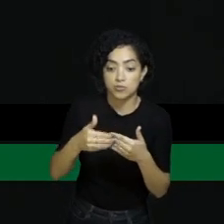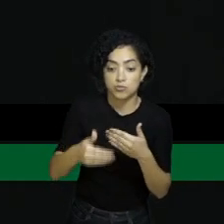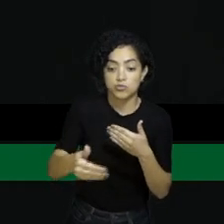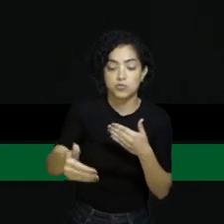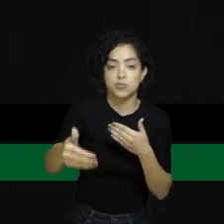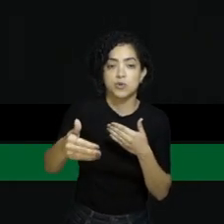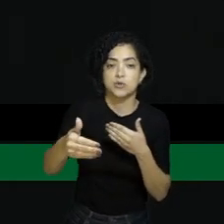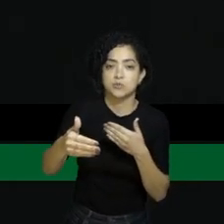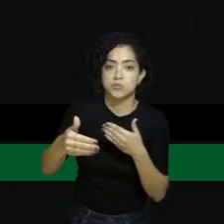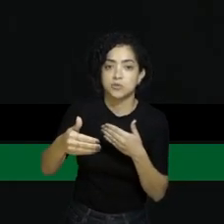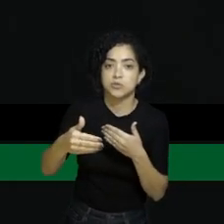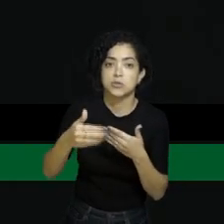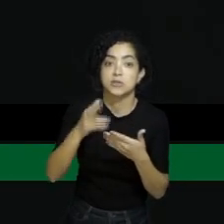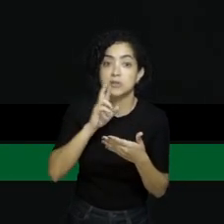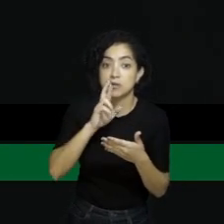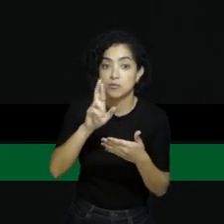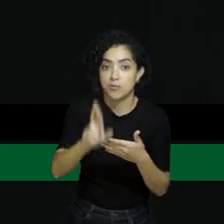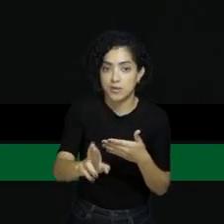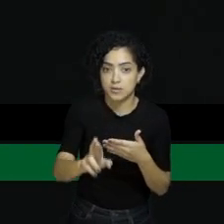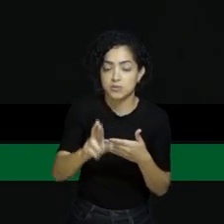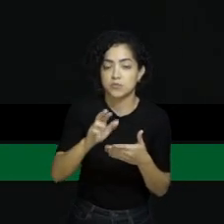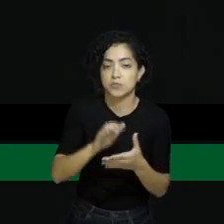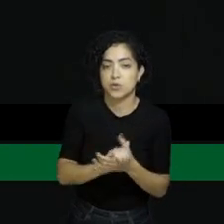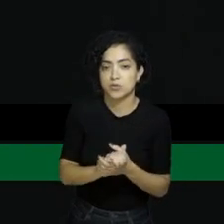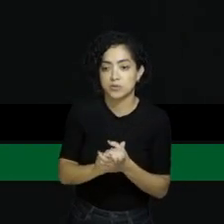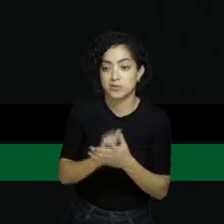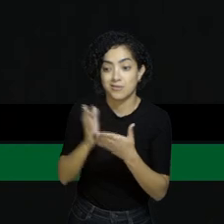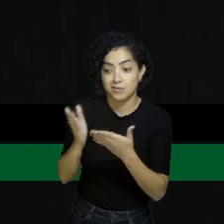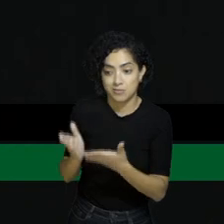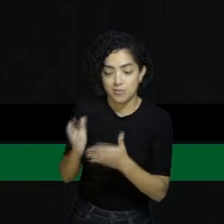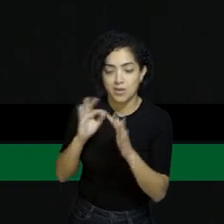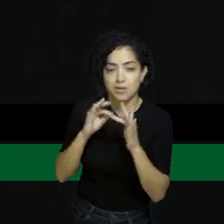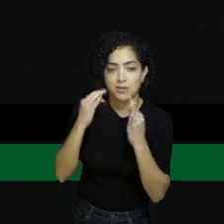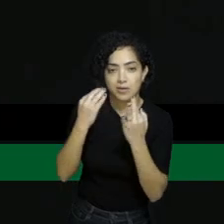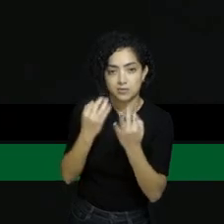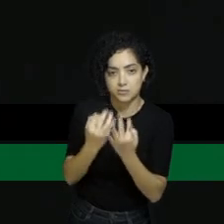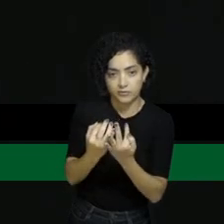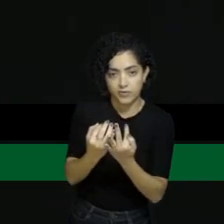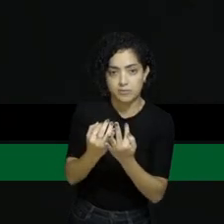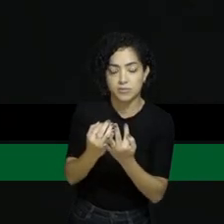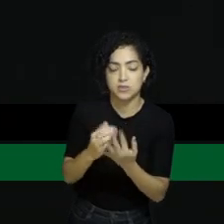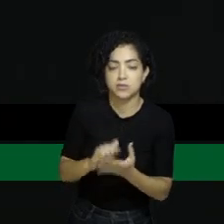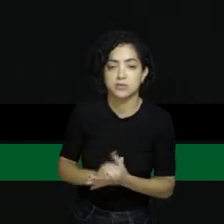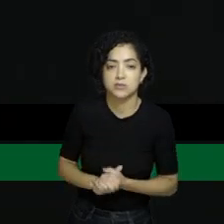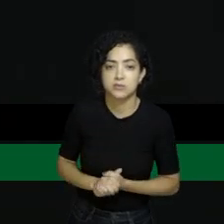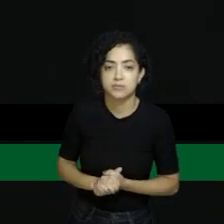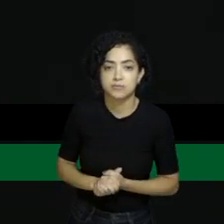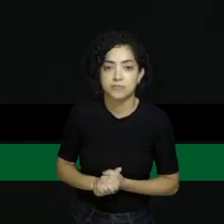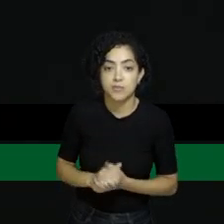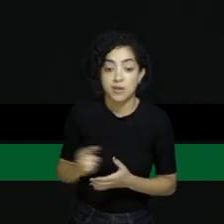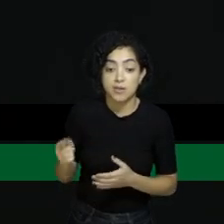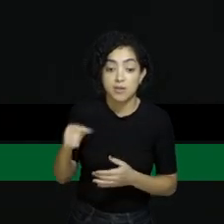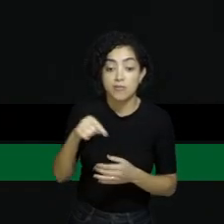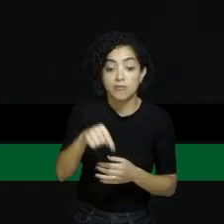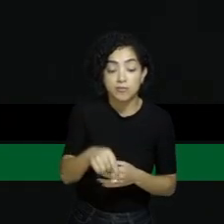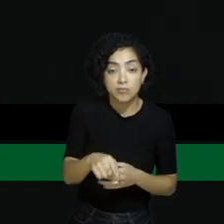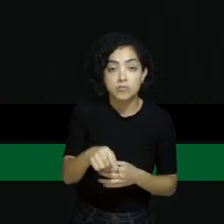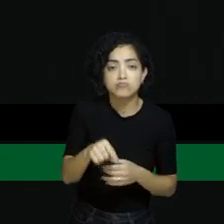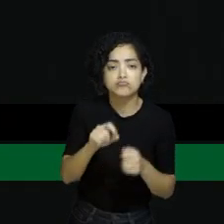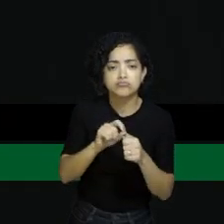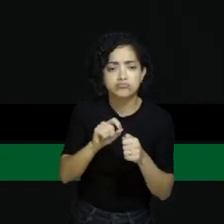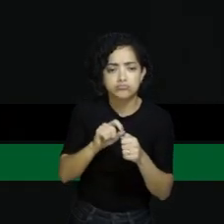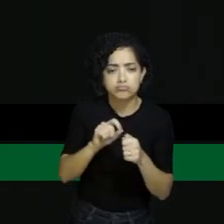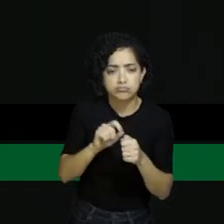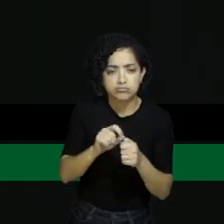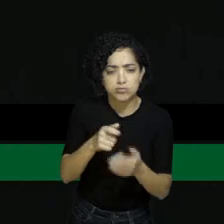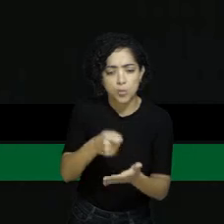dê uma resposta para as famílias de agricultores catarinenses. Eu venho a essa tribuna fazer esta